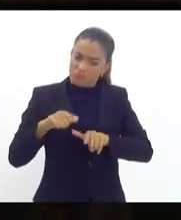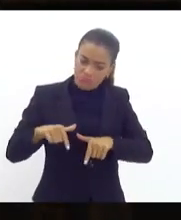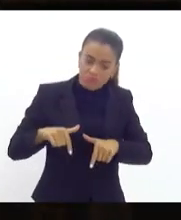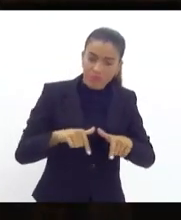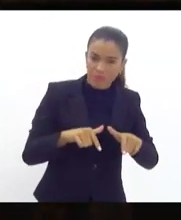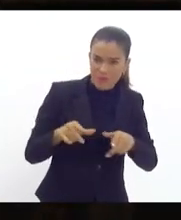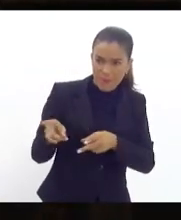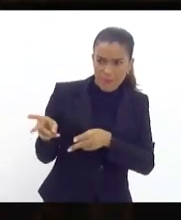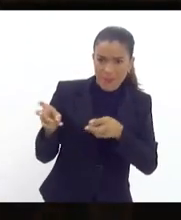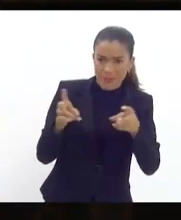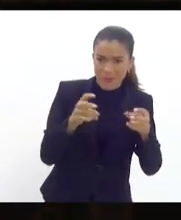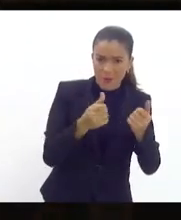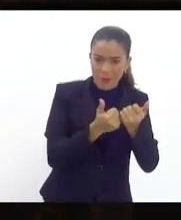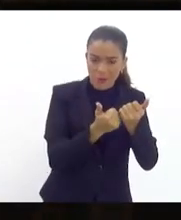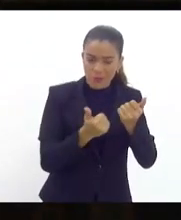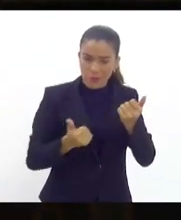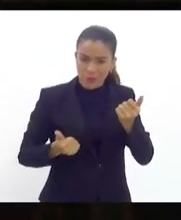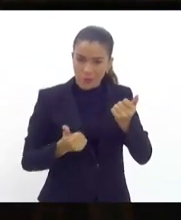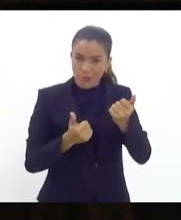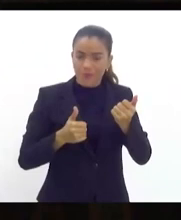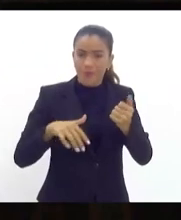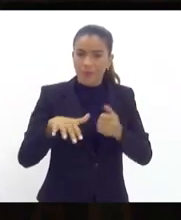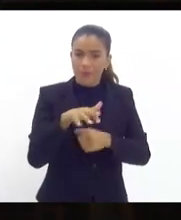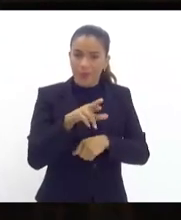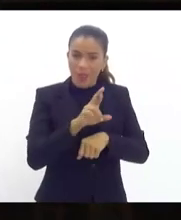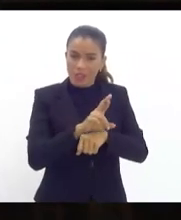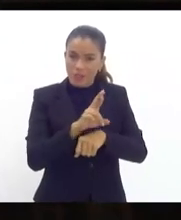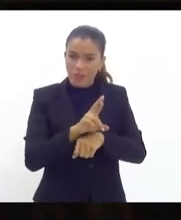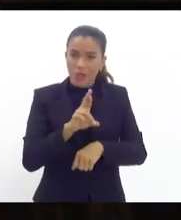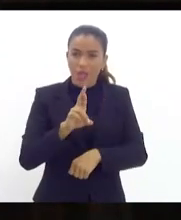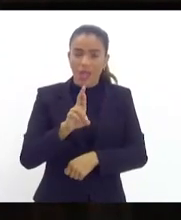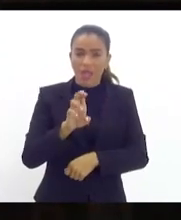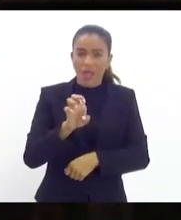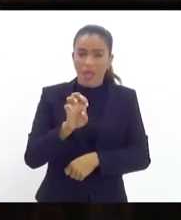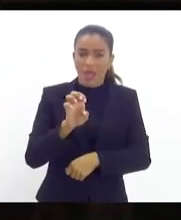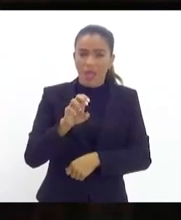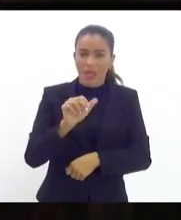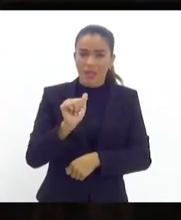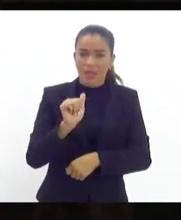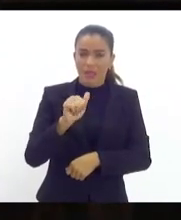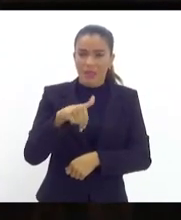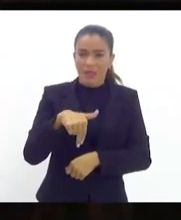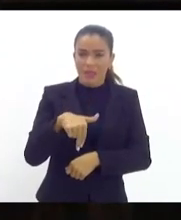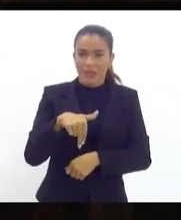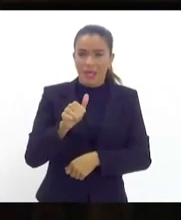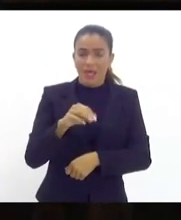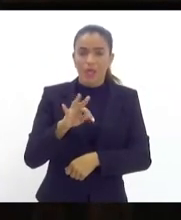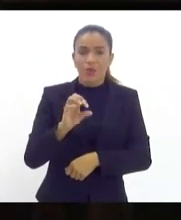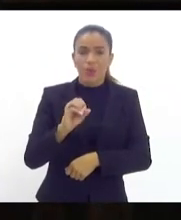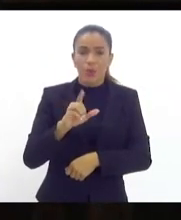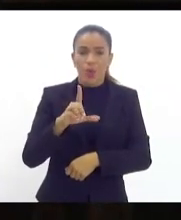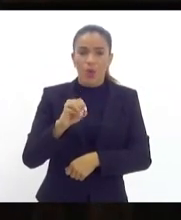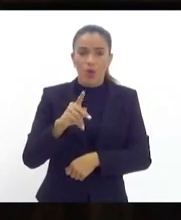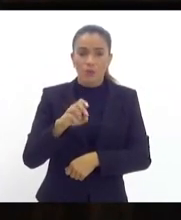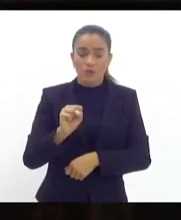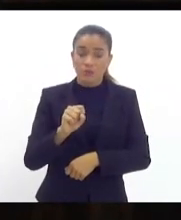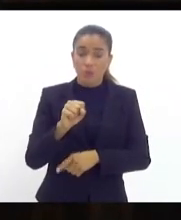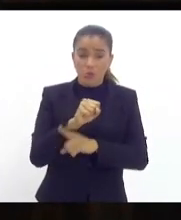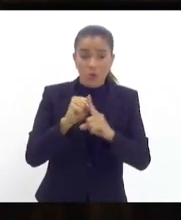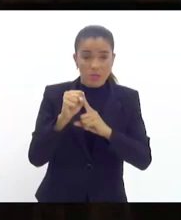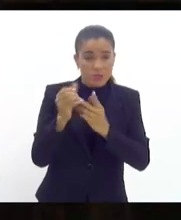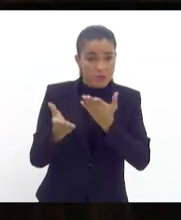percebido junto com o superintendente Regional o Renato Lopes a gente pega o nosso assistente social